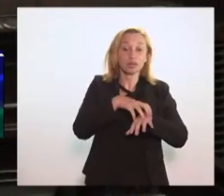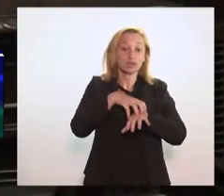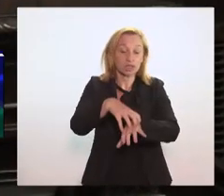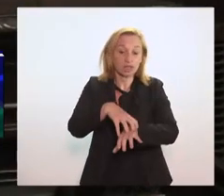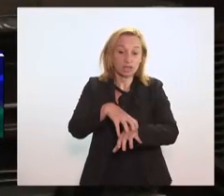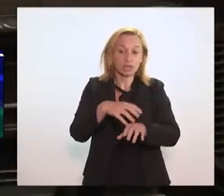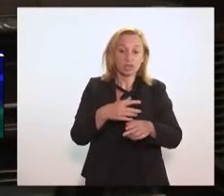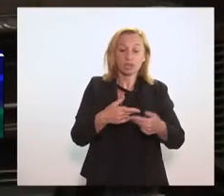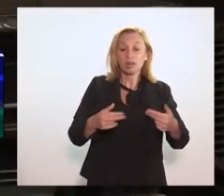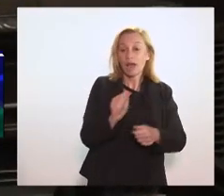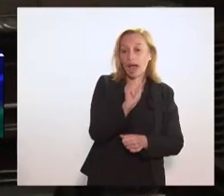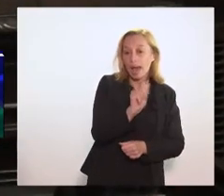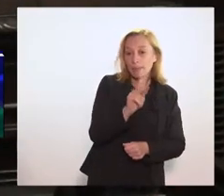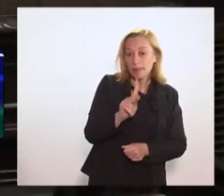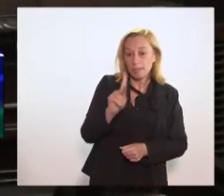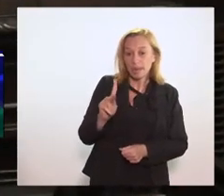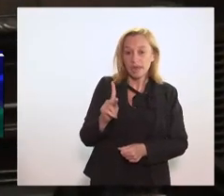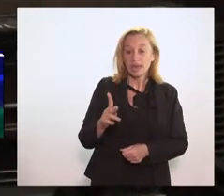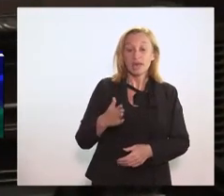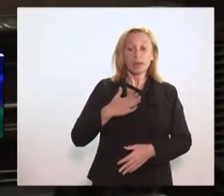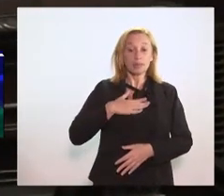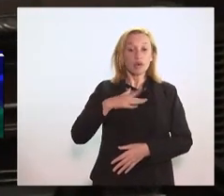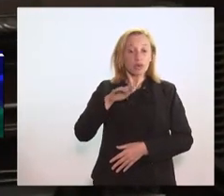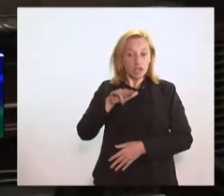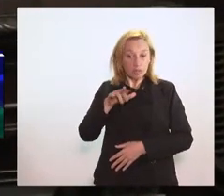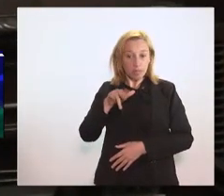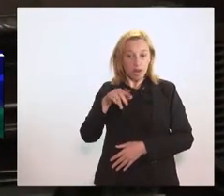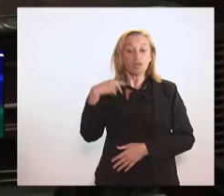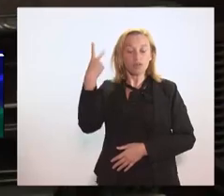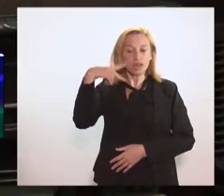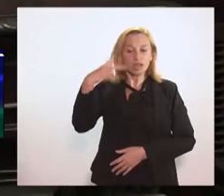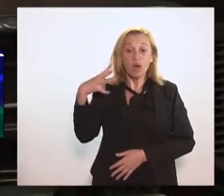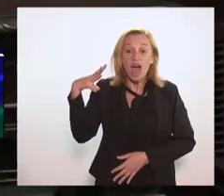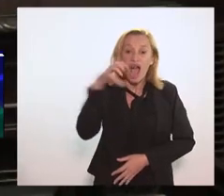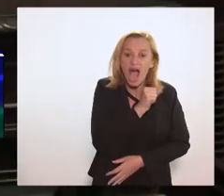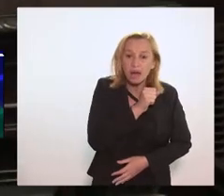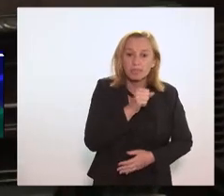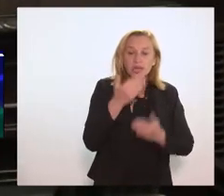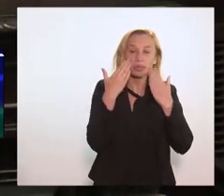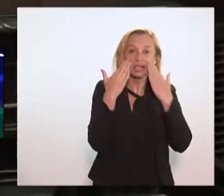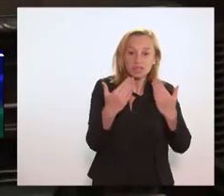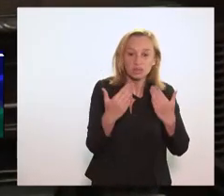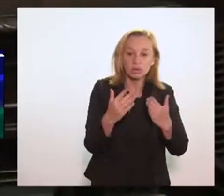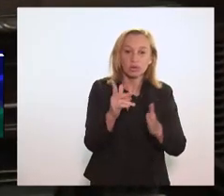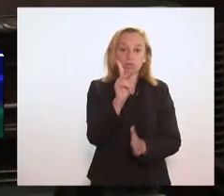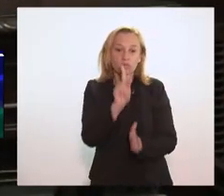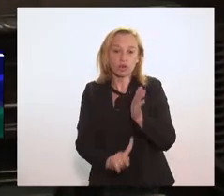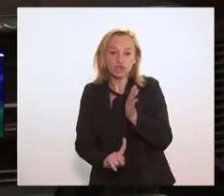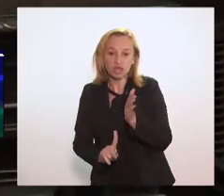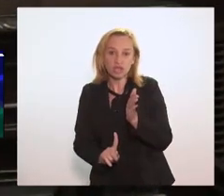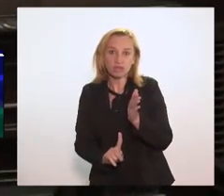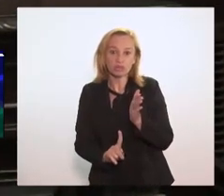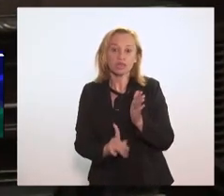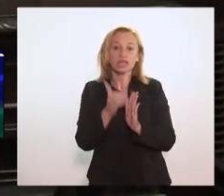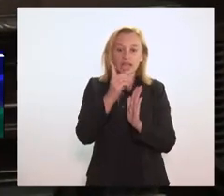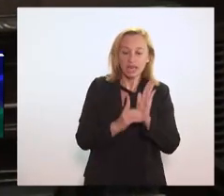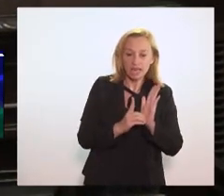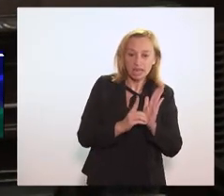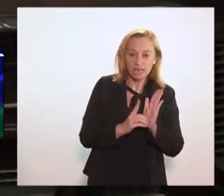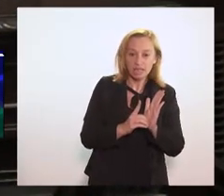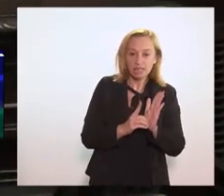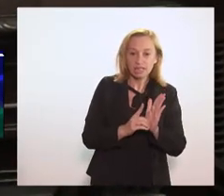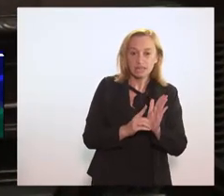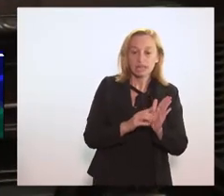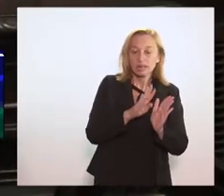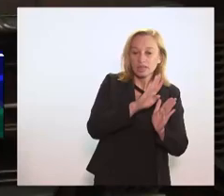por aplicativo. E o meu irmão, na Câmara de Vereadores, imediatamente apresentou um projeto de decreto legislativo para